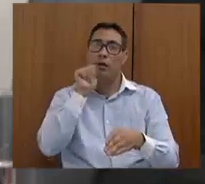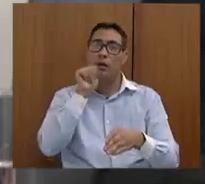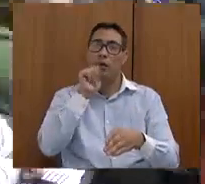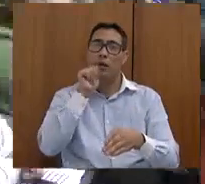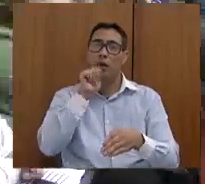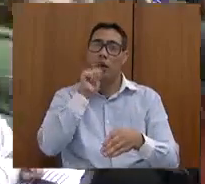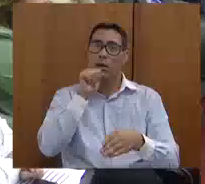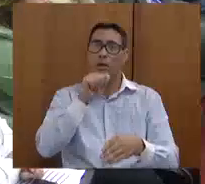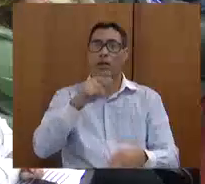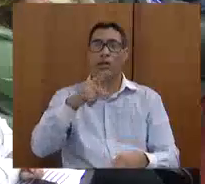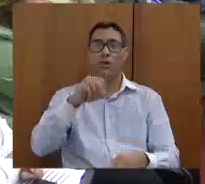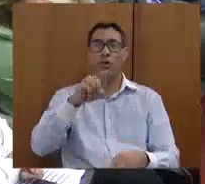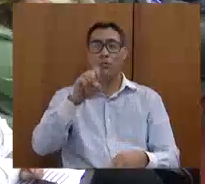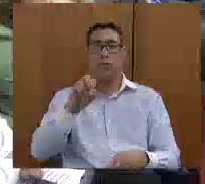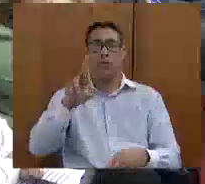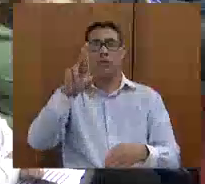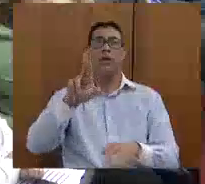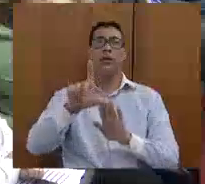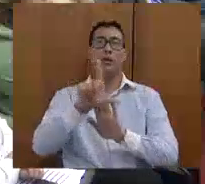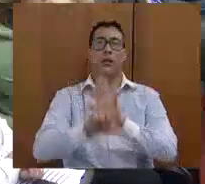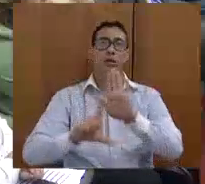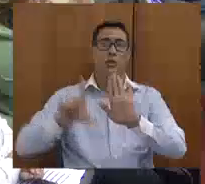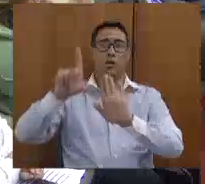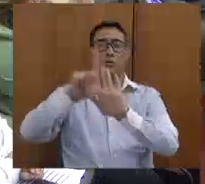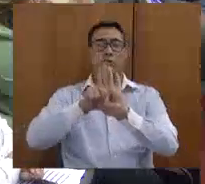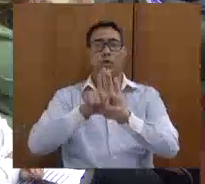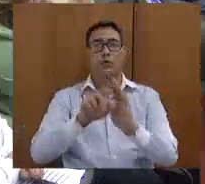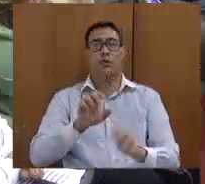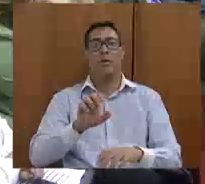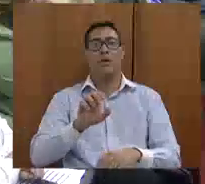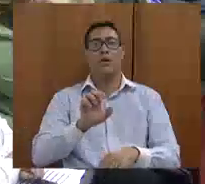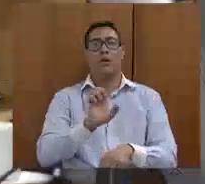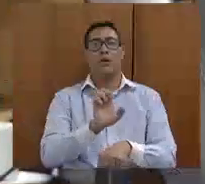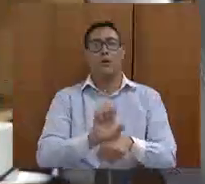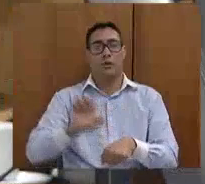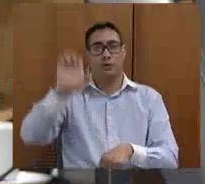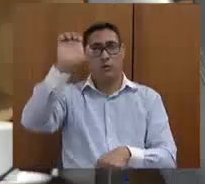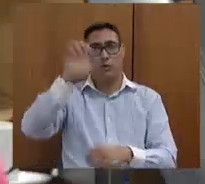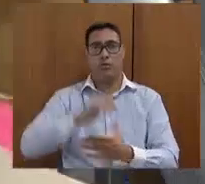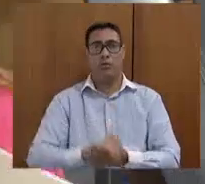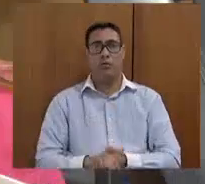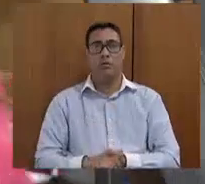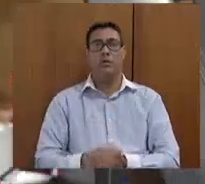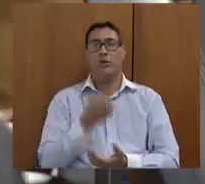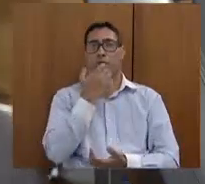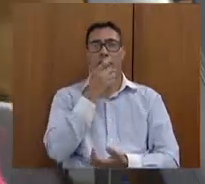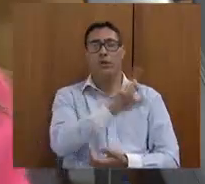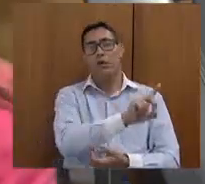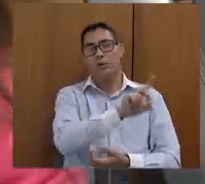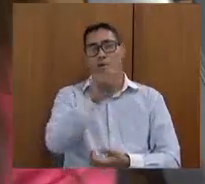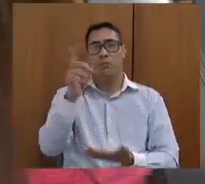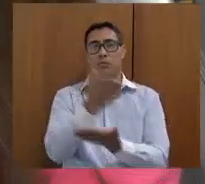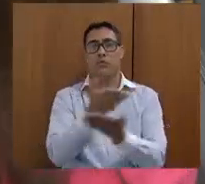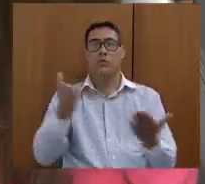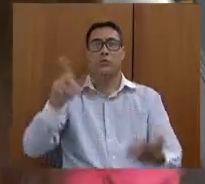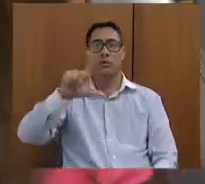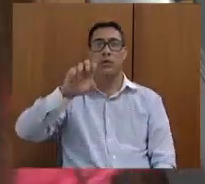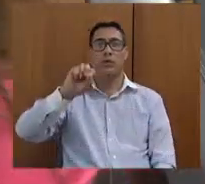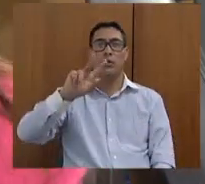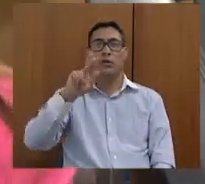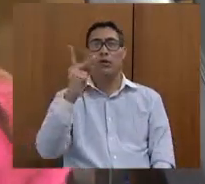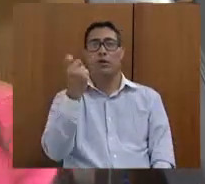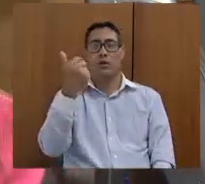Estadual vou passar então as considerações Bom dia presidente Beatriz Bom dia secretário de Estado de